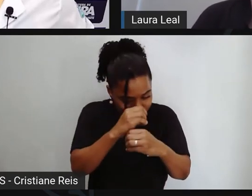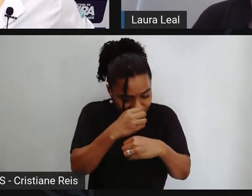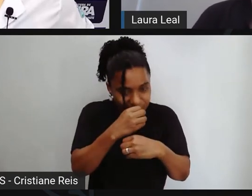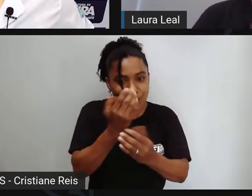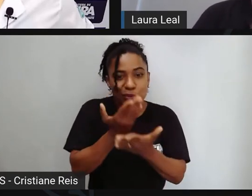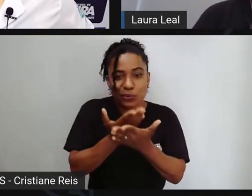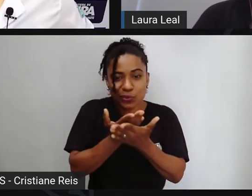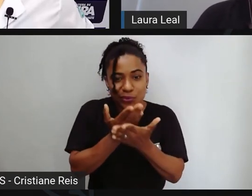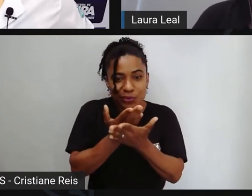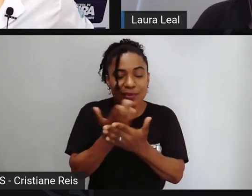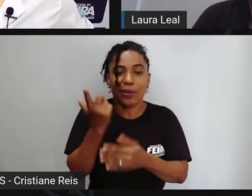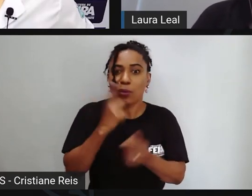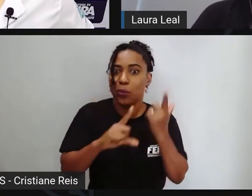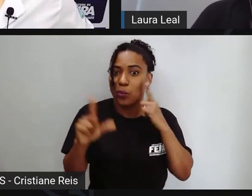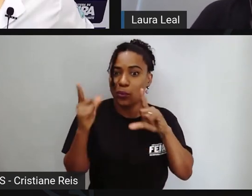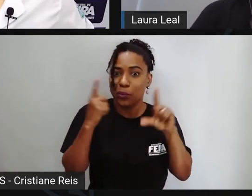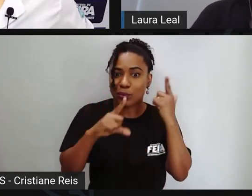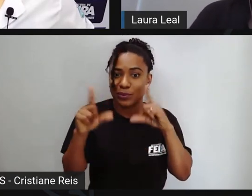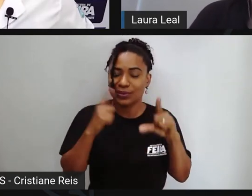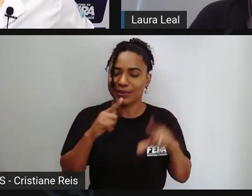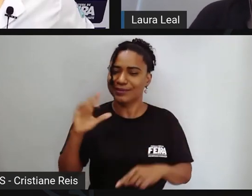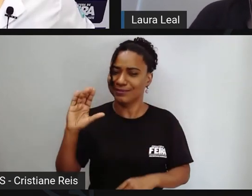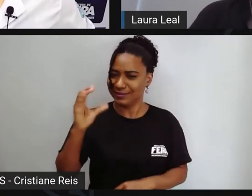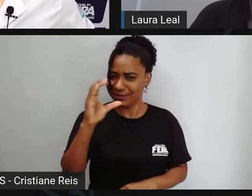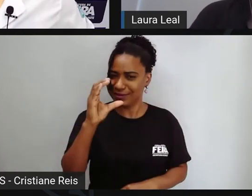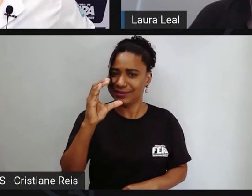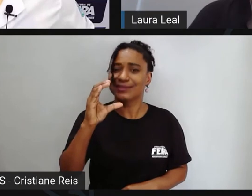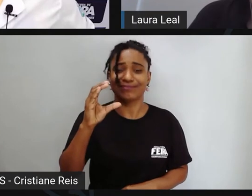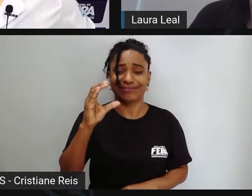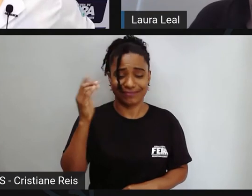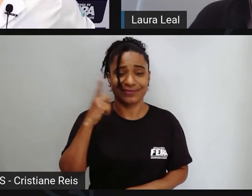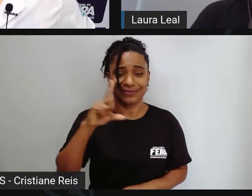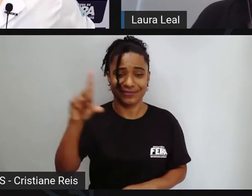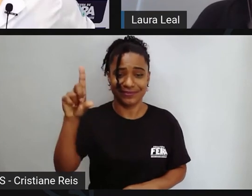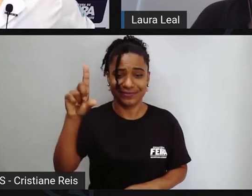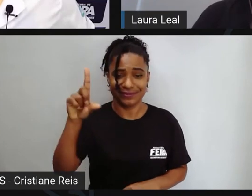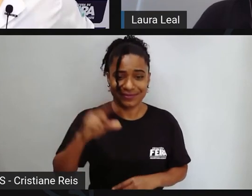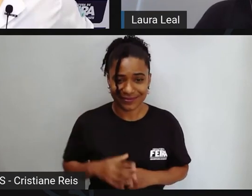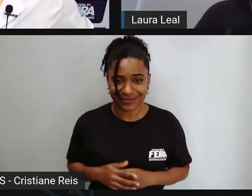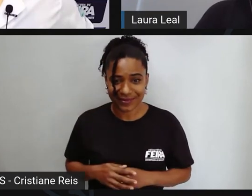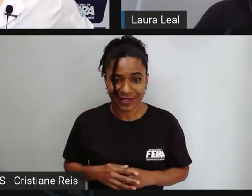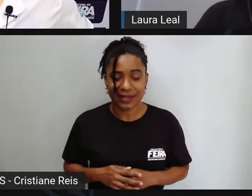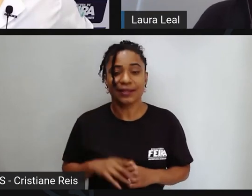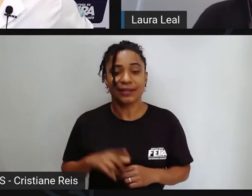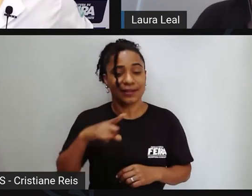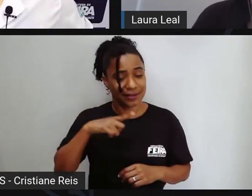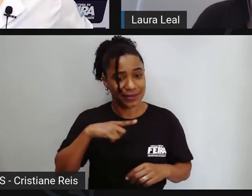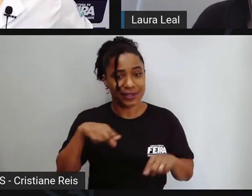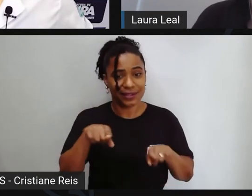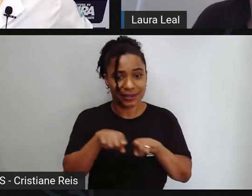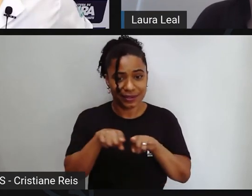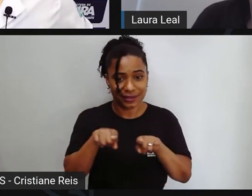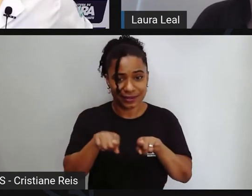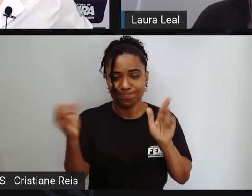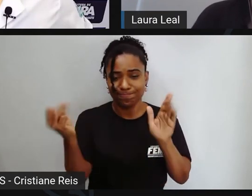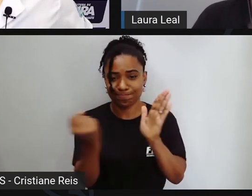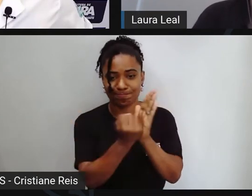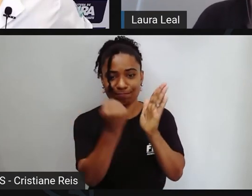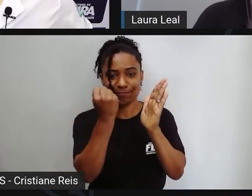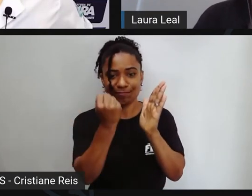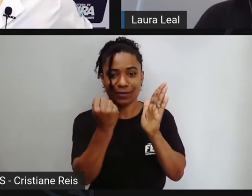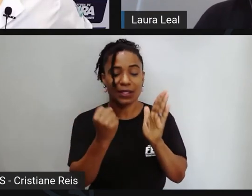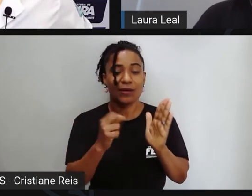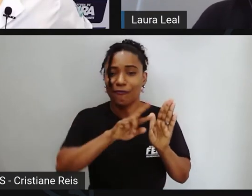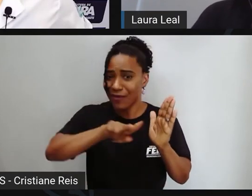conseguir se estabelecer como cientista e ganhar, né, o reconhecimento pelo o que ela encontrou, pelos elementos químicos